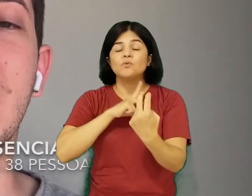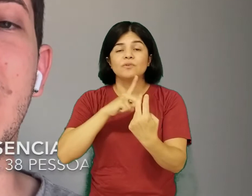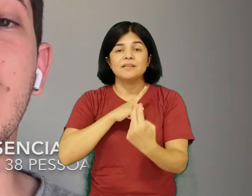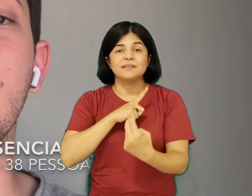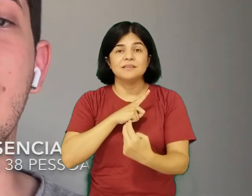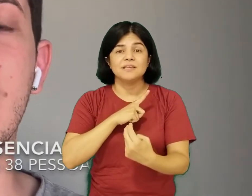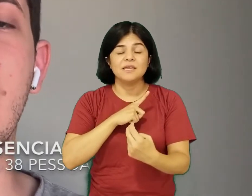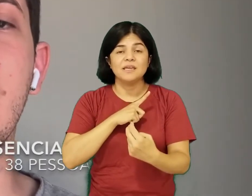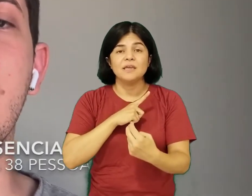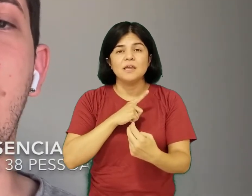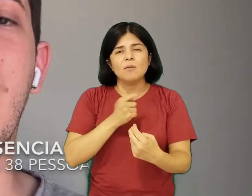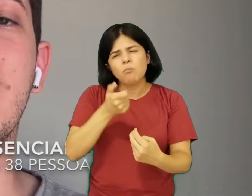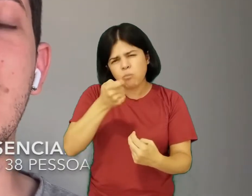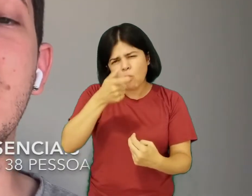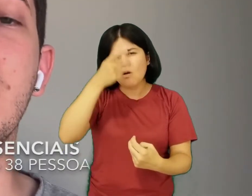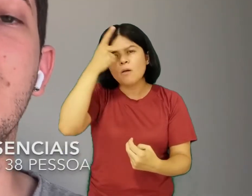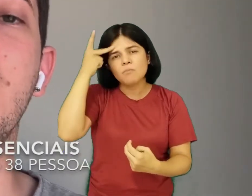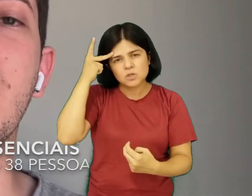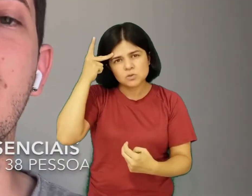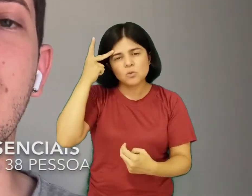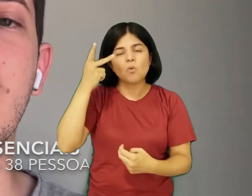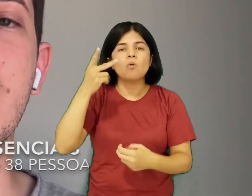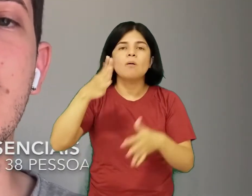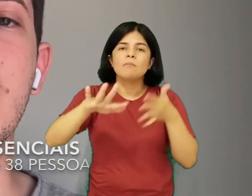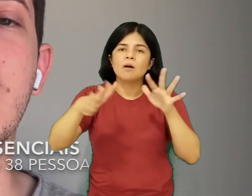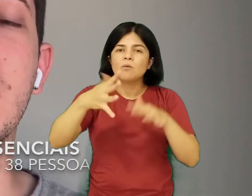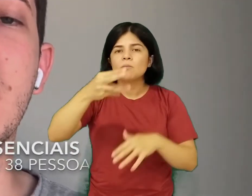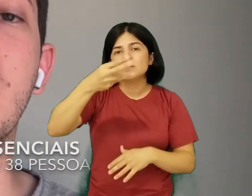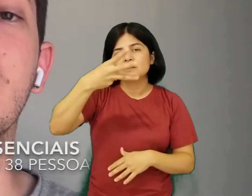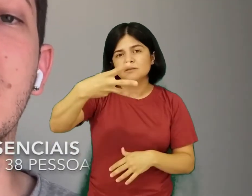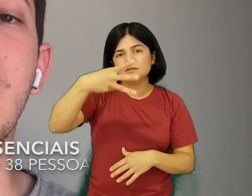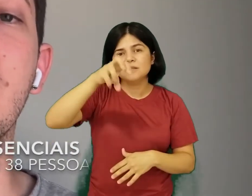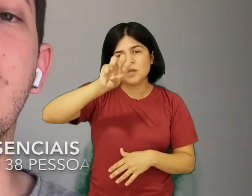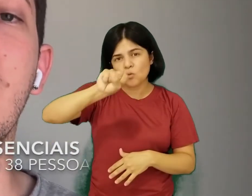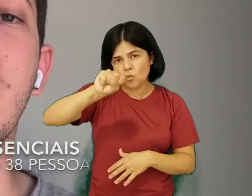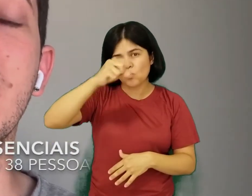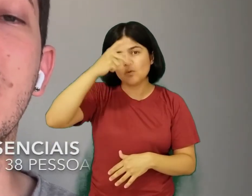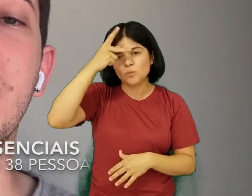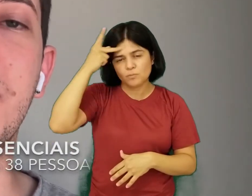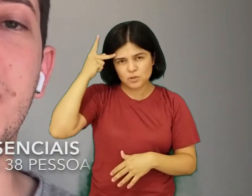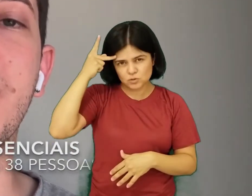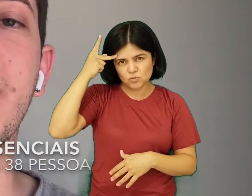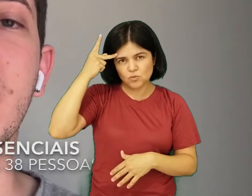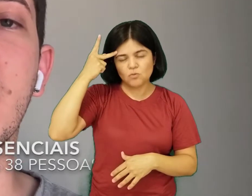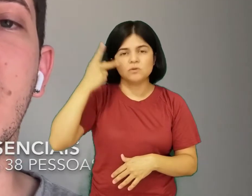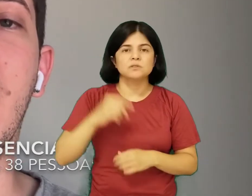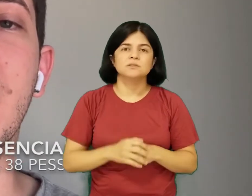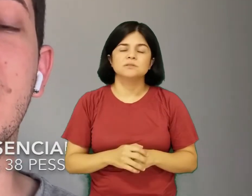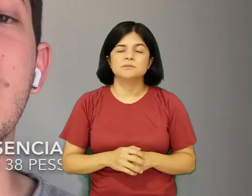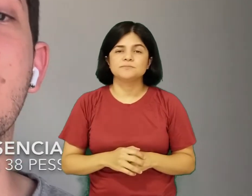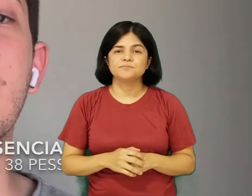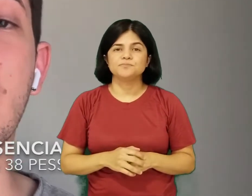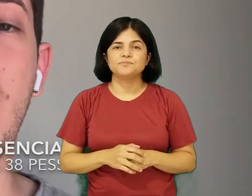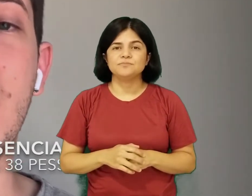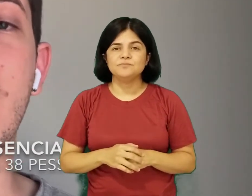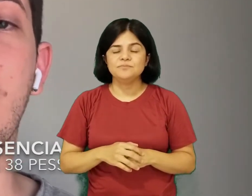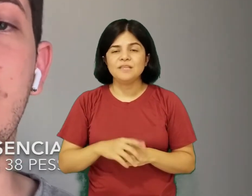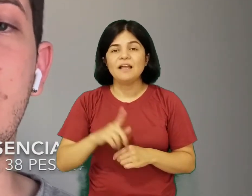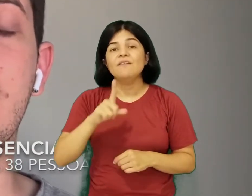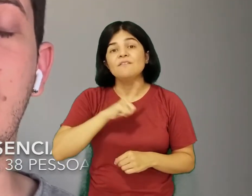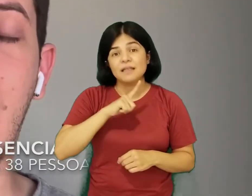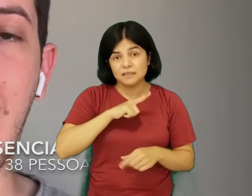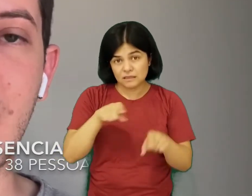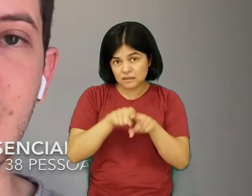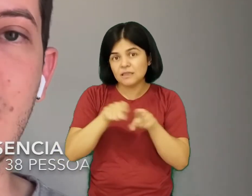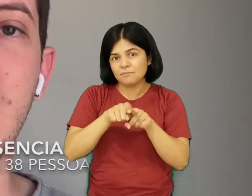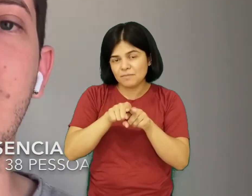participação reduzida para 38 pessoas, sem contar com a equipe. As transmissões ao